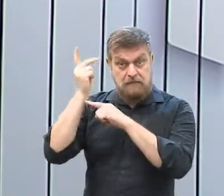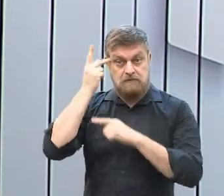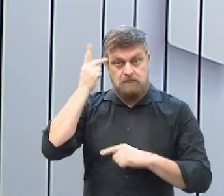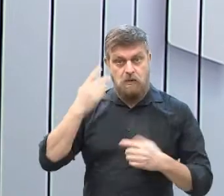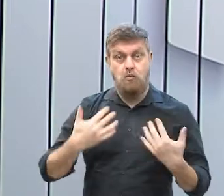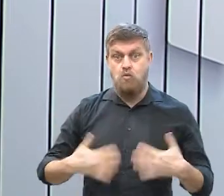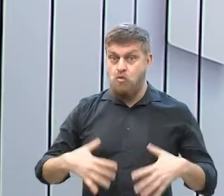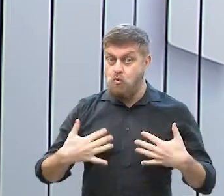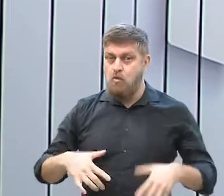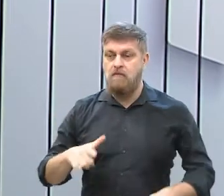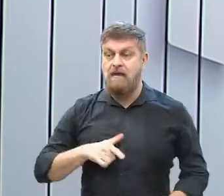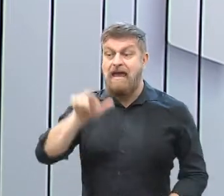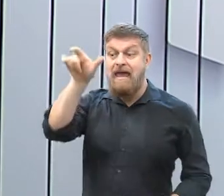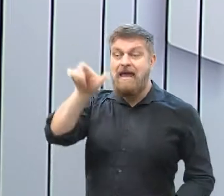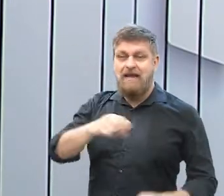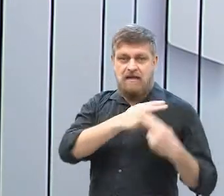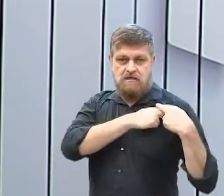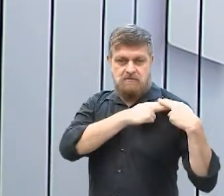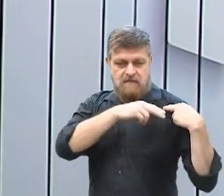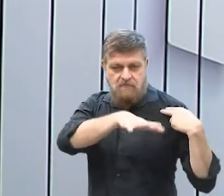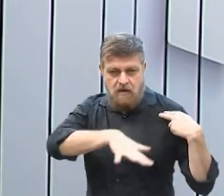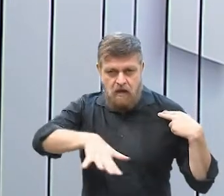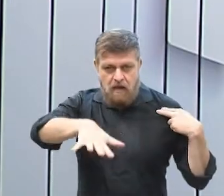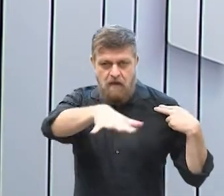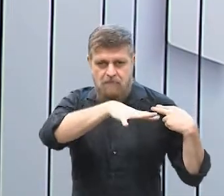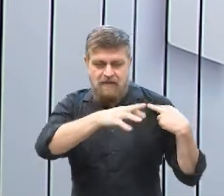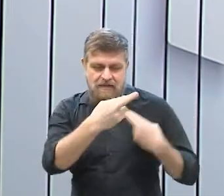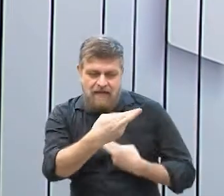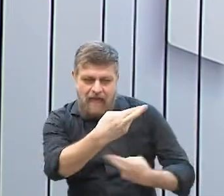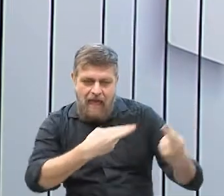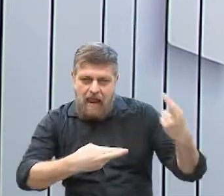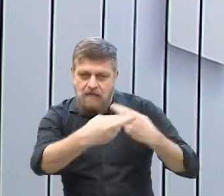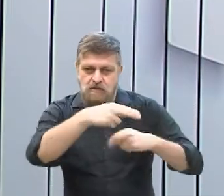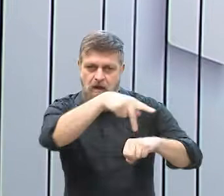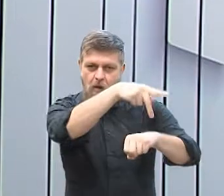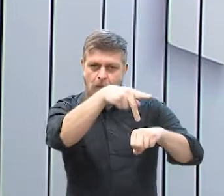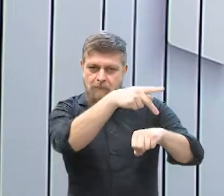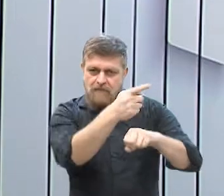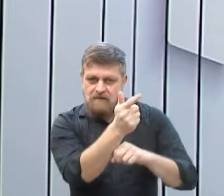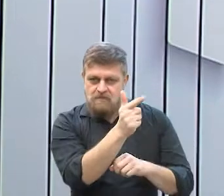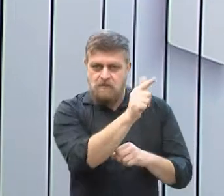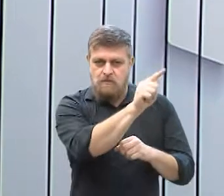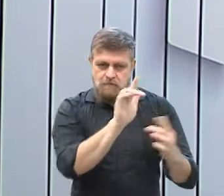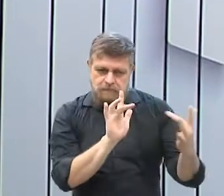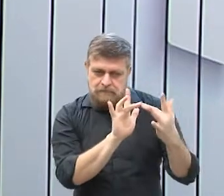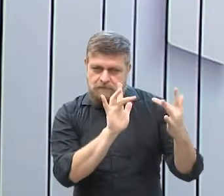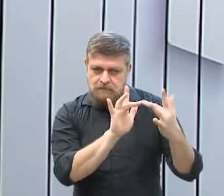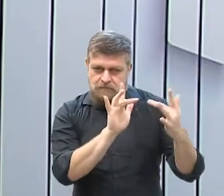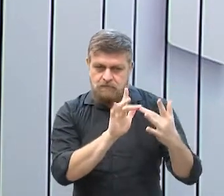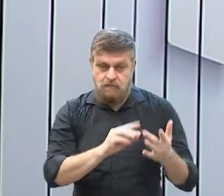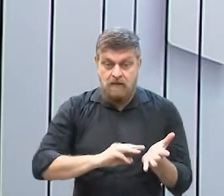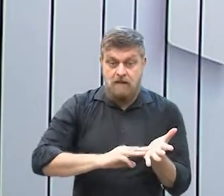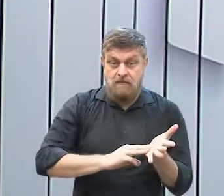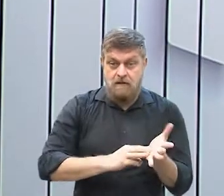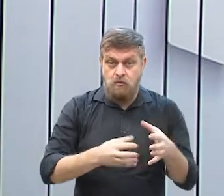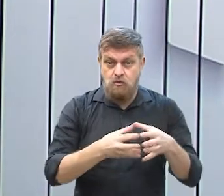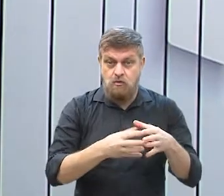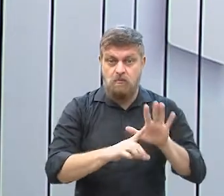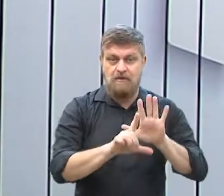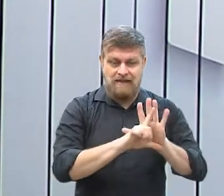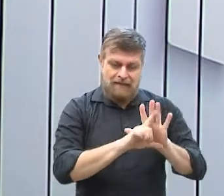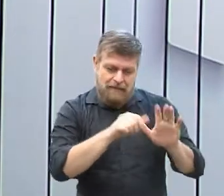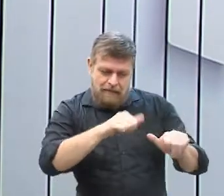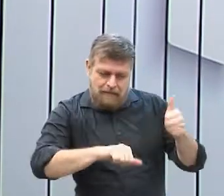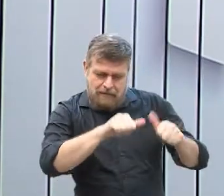o presidente da Comissão de Relações Internacionais e membro da Comissão de Constituição e Legalidade. Marcelo